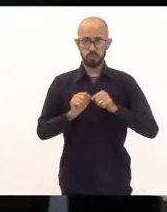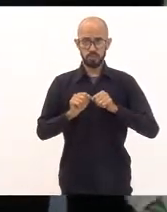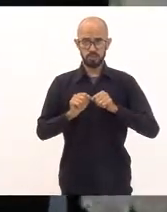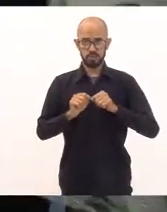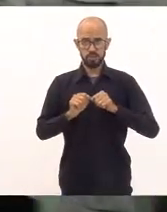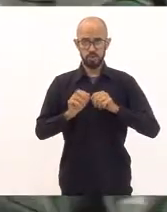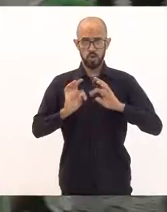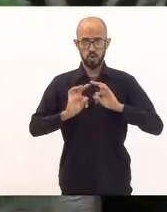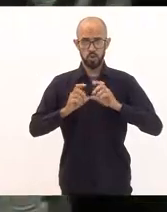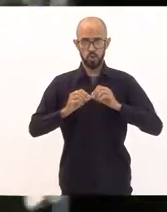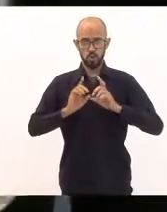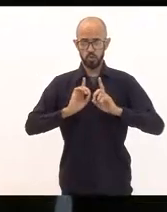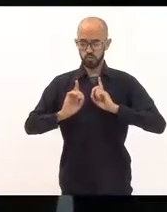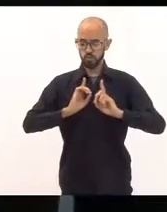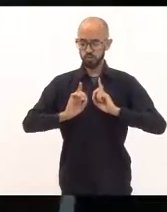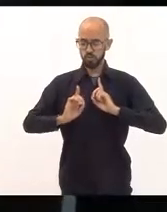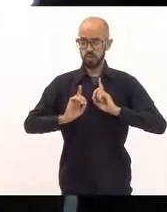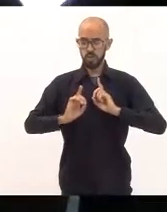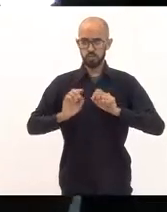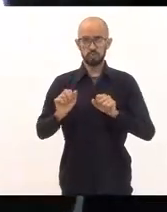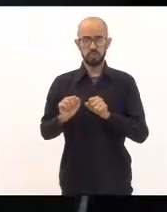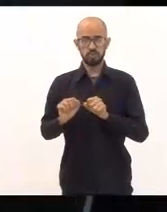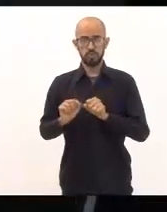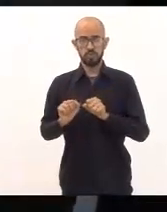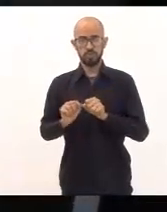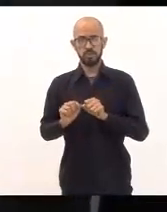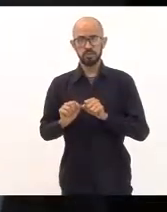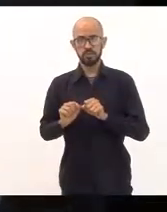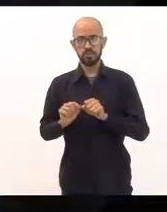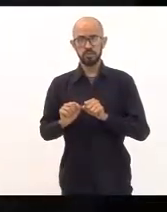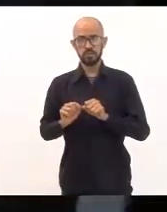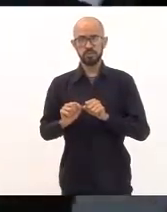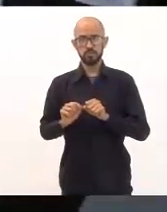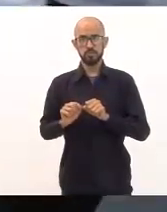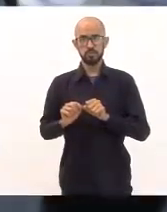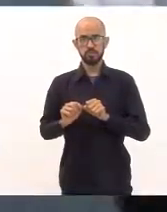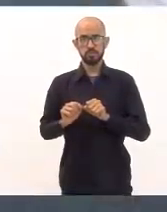Todos os diálogos foram abertos.